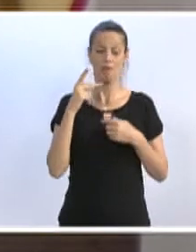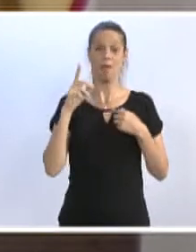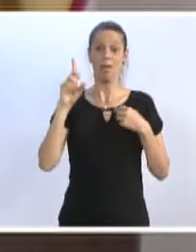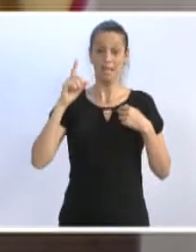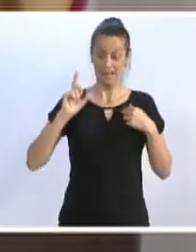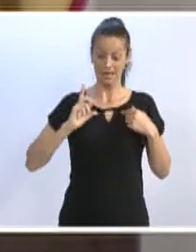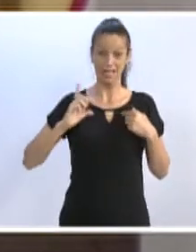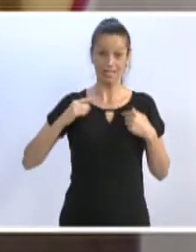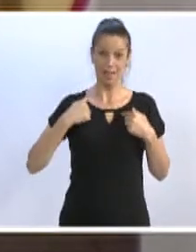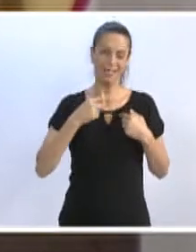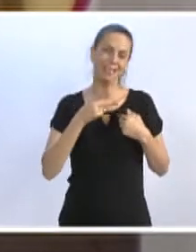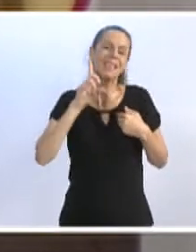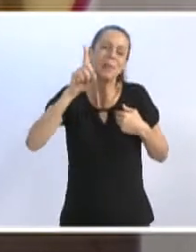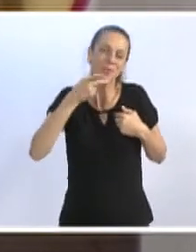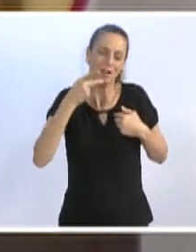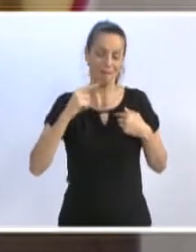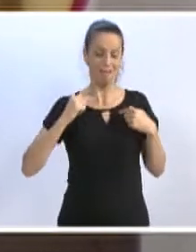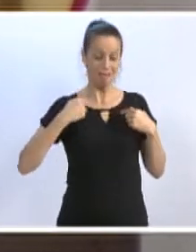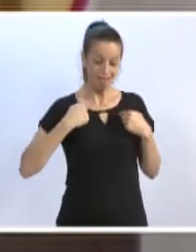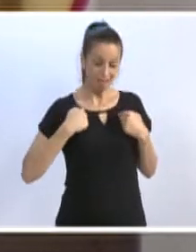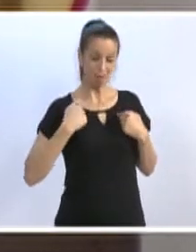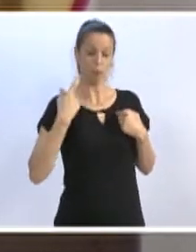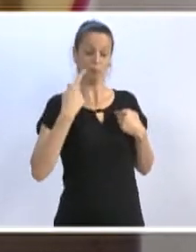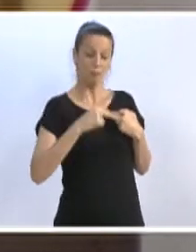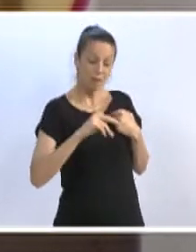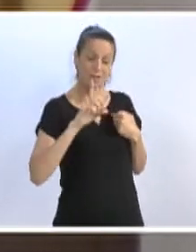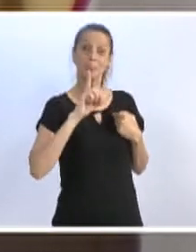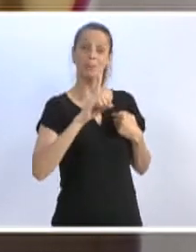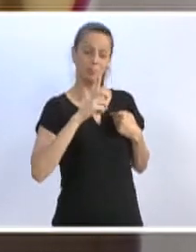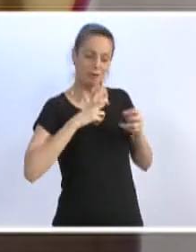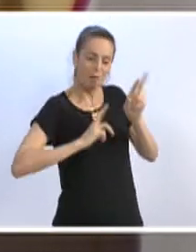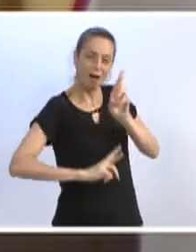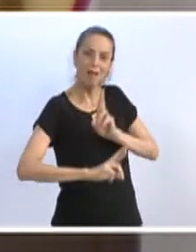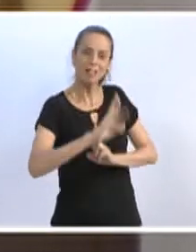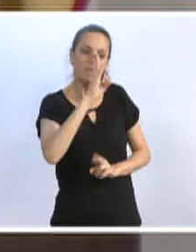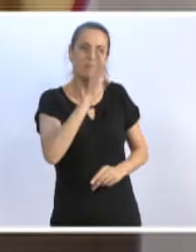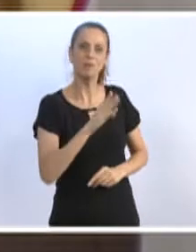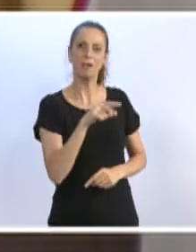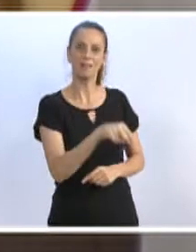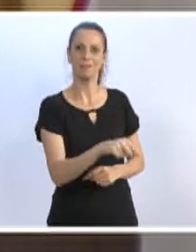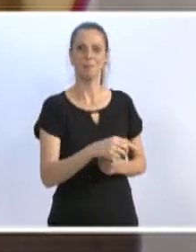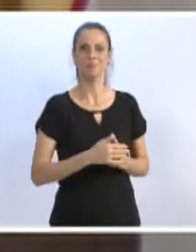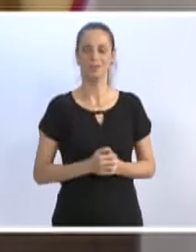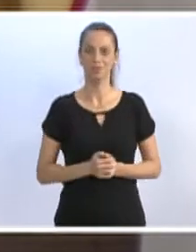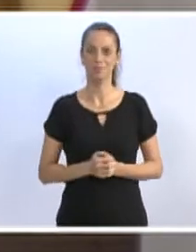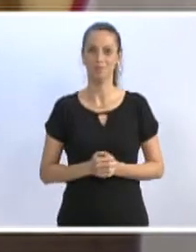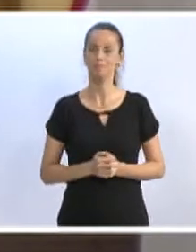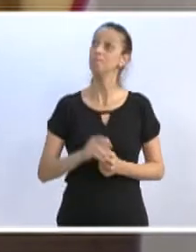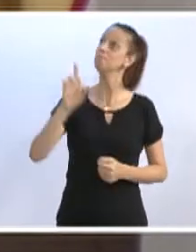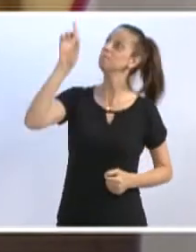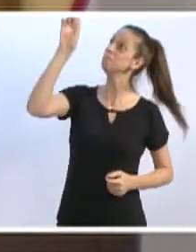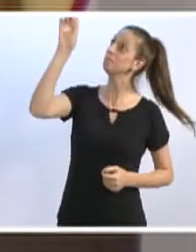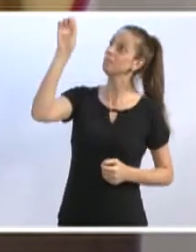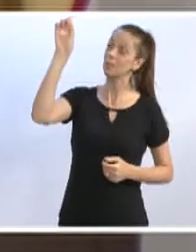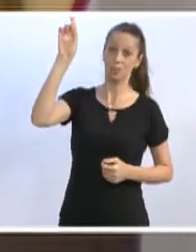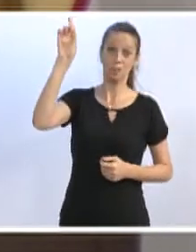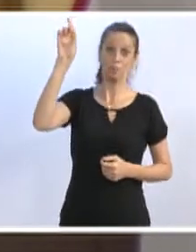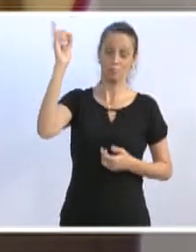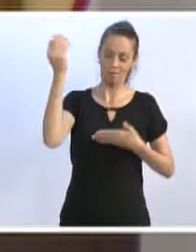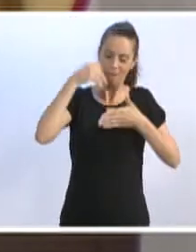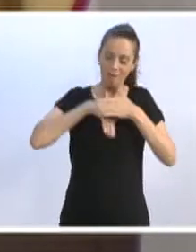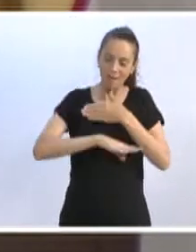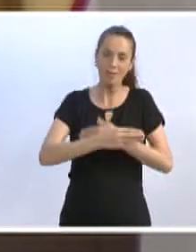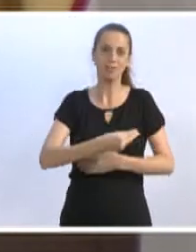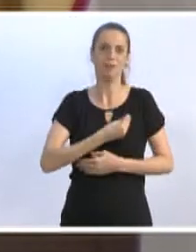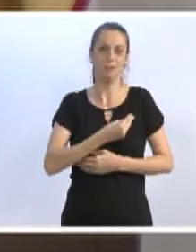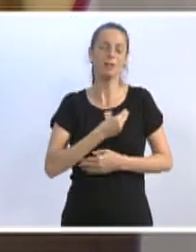Deus, tem uma relação contigo. E este Deus que entra, quando falo da minha